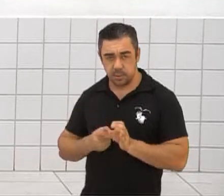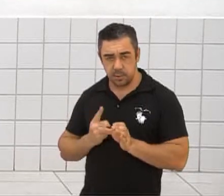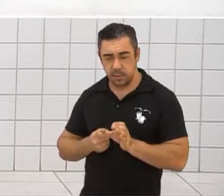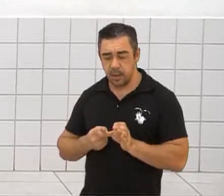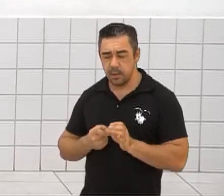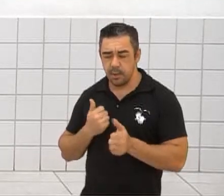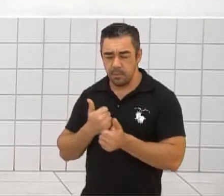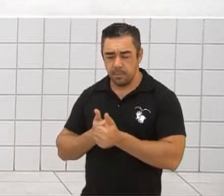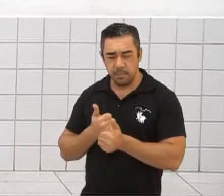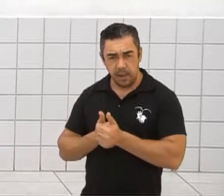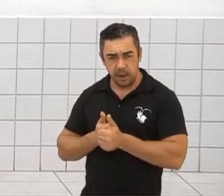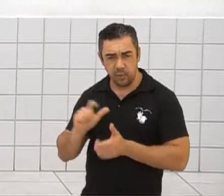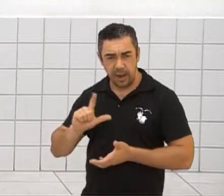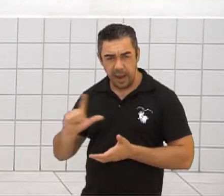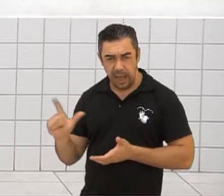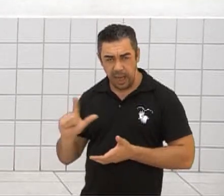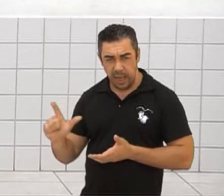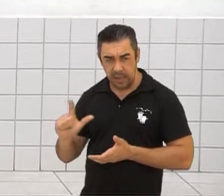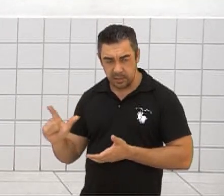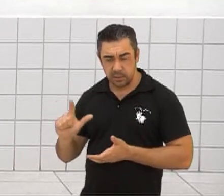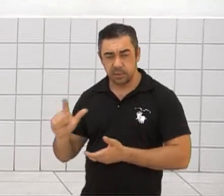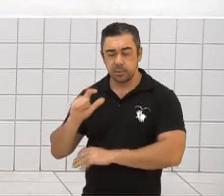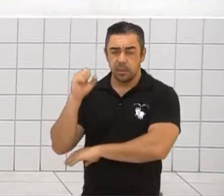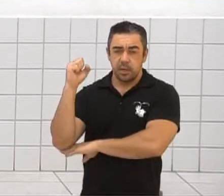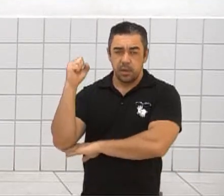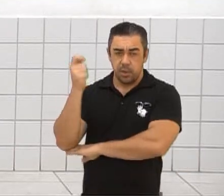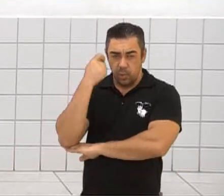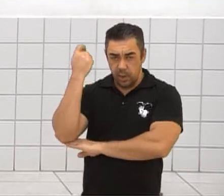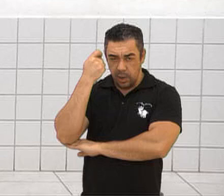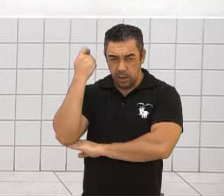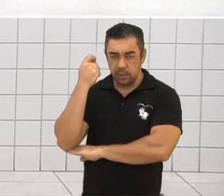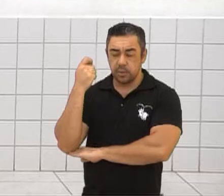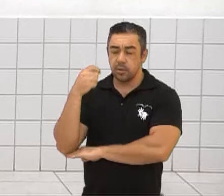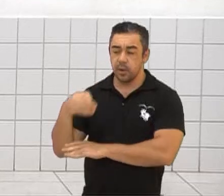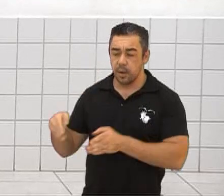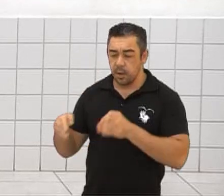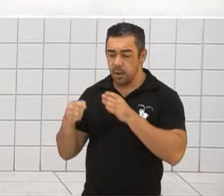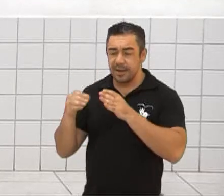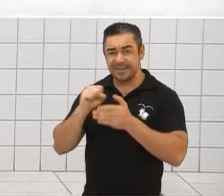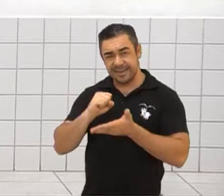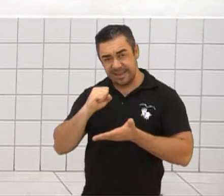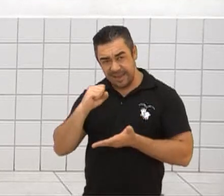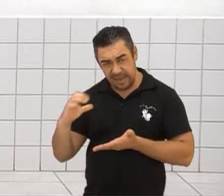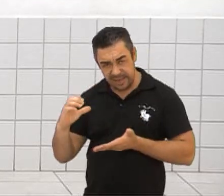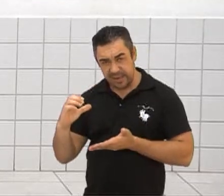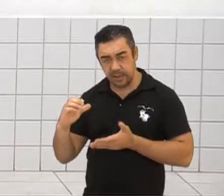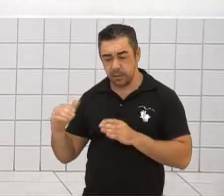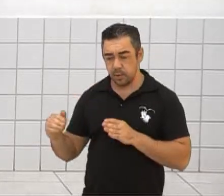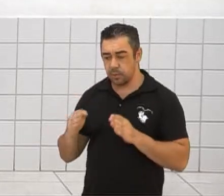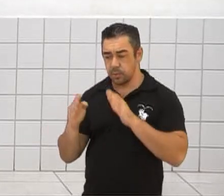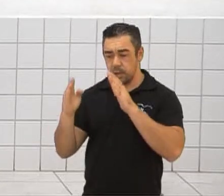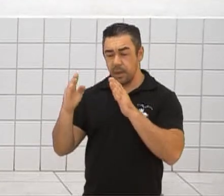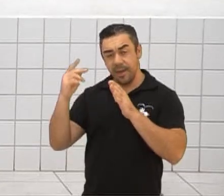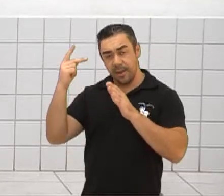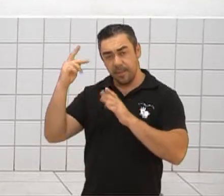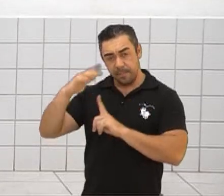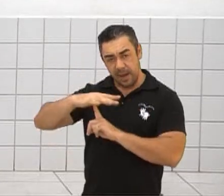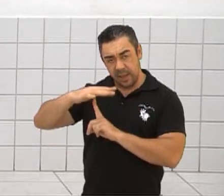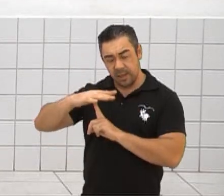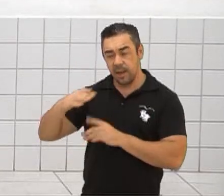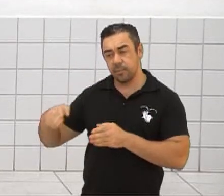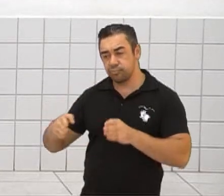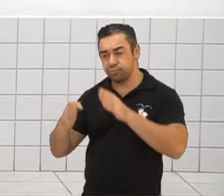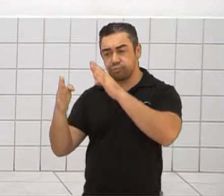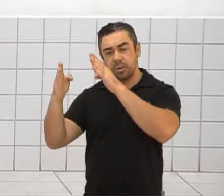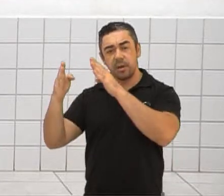à parte leste do estado do Rio Grande do Sul, passando por Santa Catarina, passando pelo Paraná e chegando, enfim, a